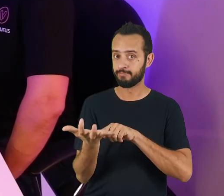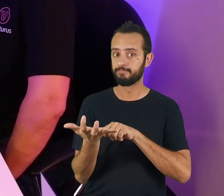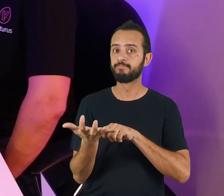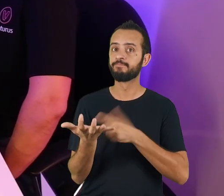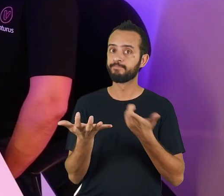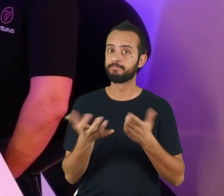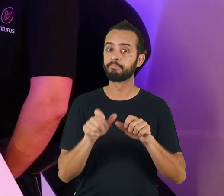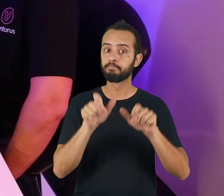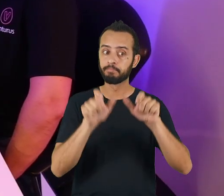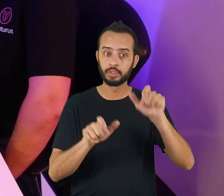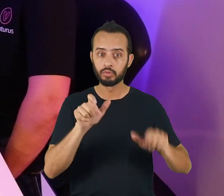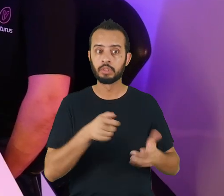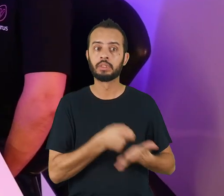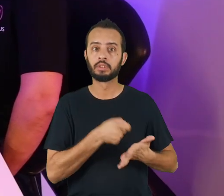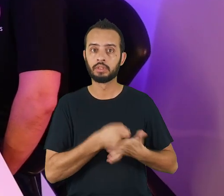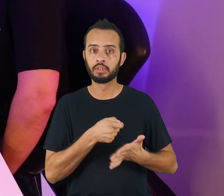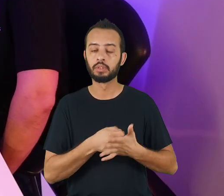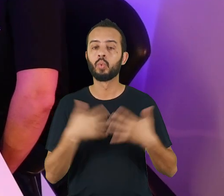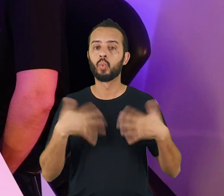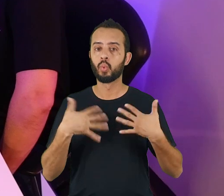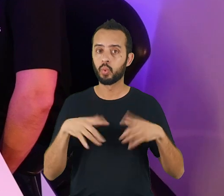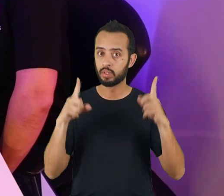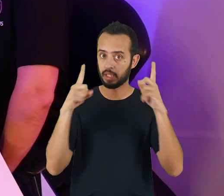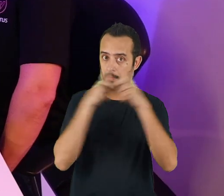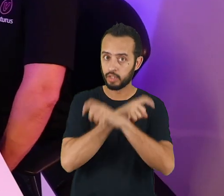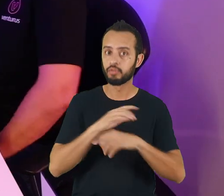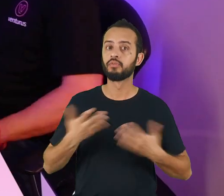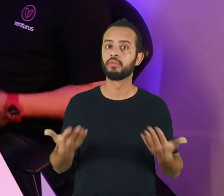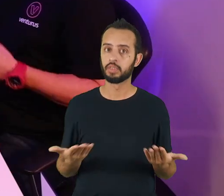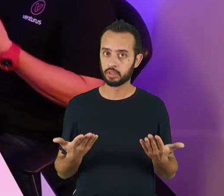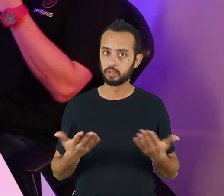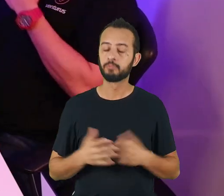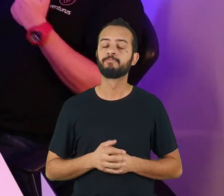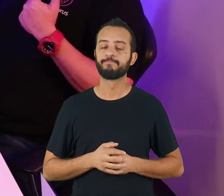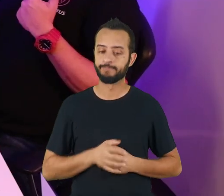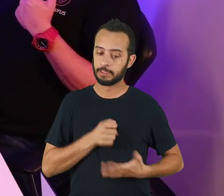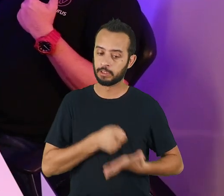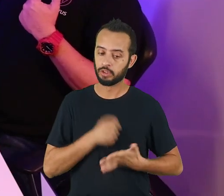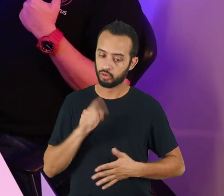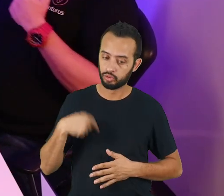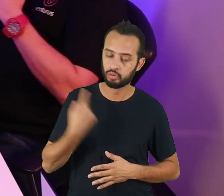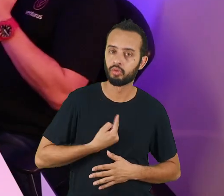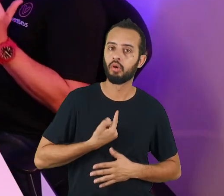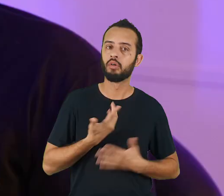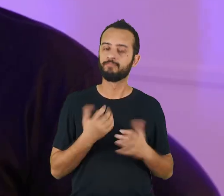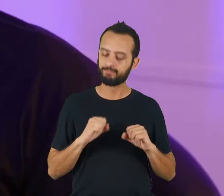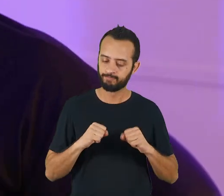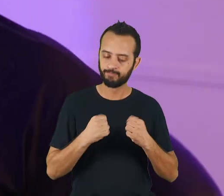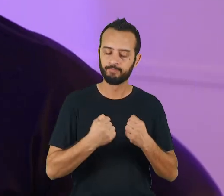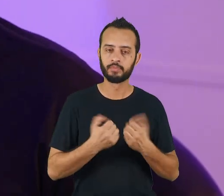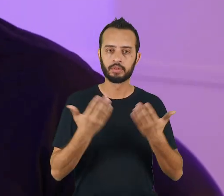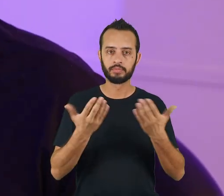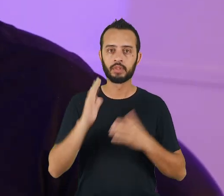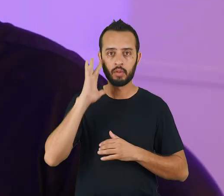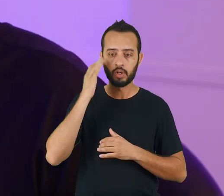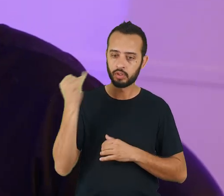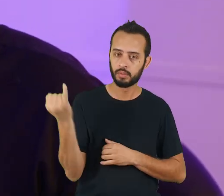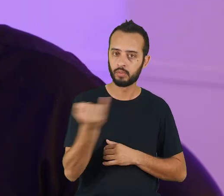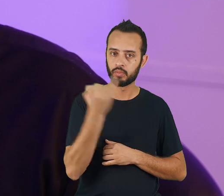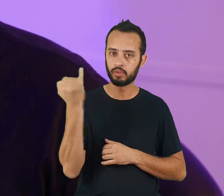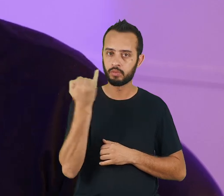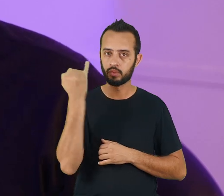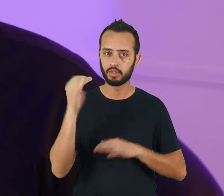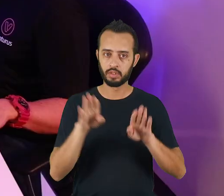tá tá sendo mais exigido tudo então está ficando mais difícil então mais exige da gente é acho que isso é é é super importante